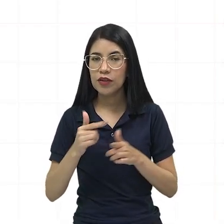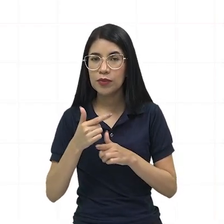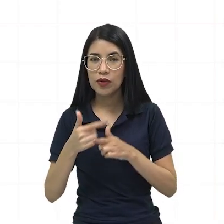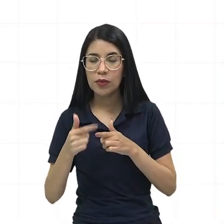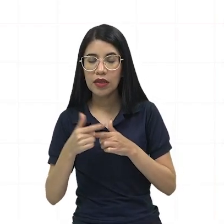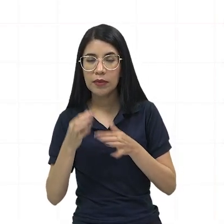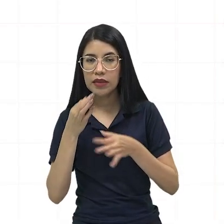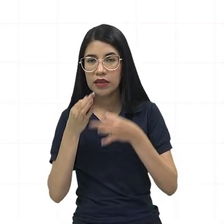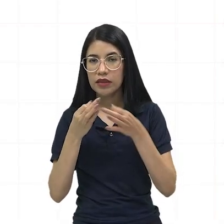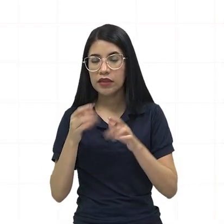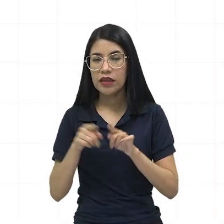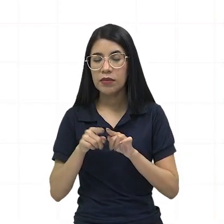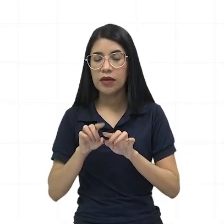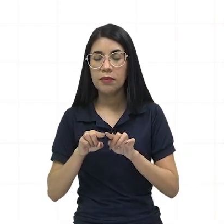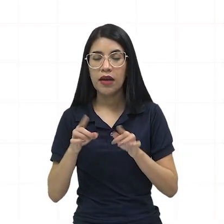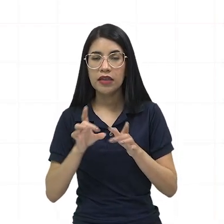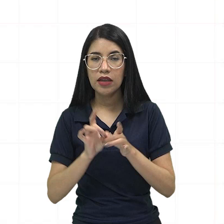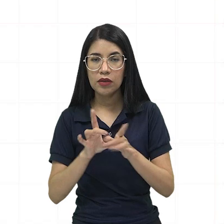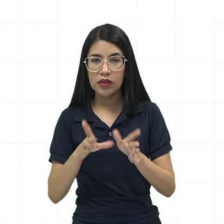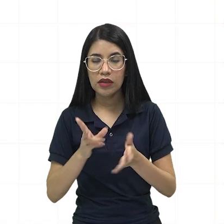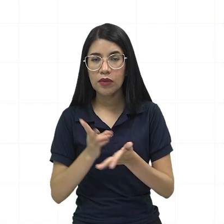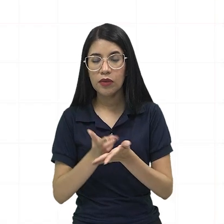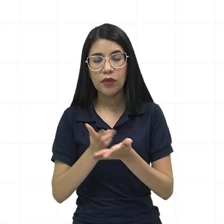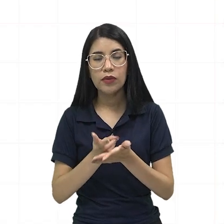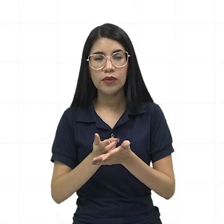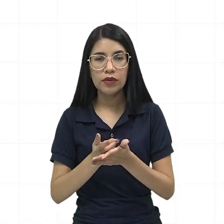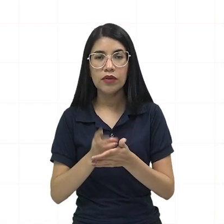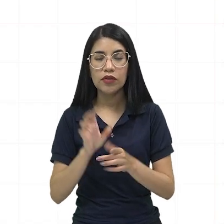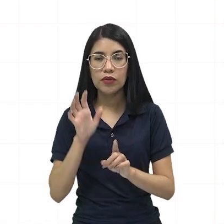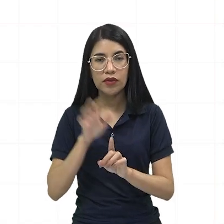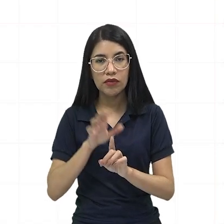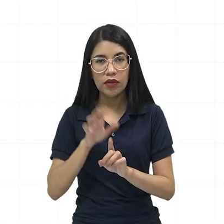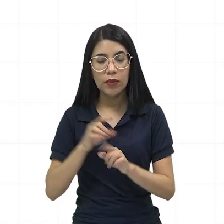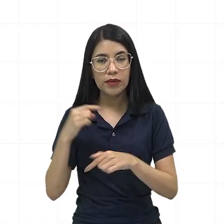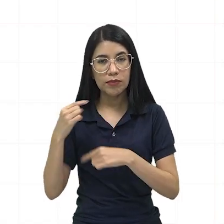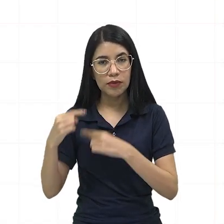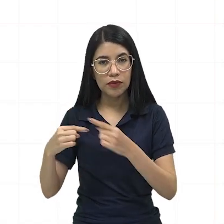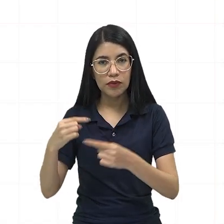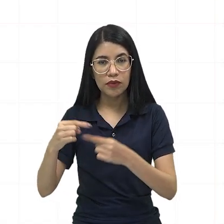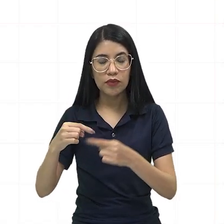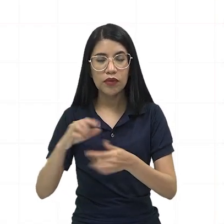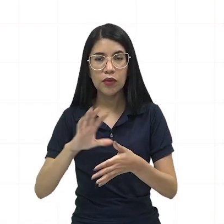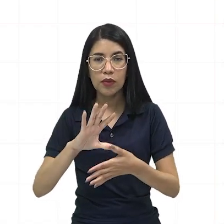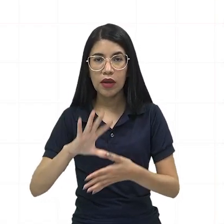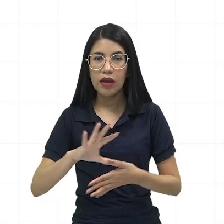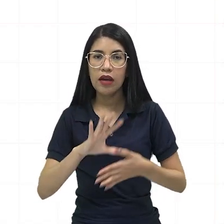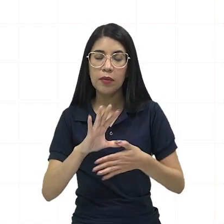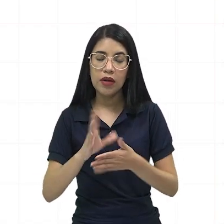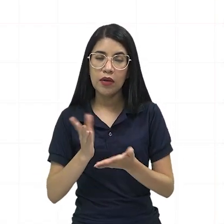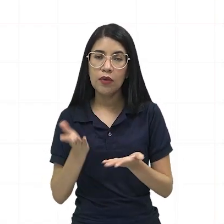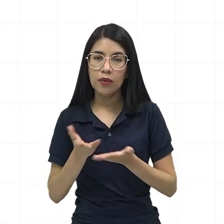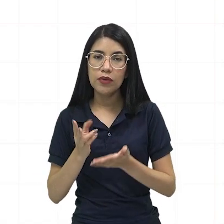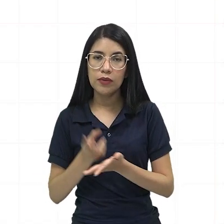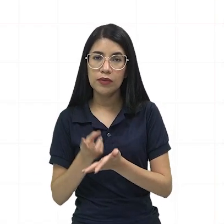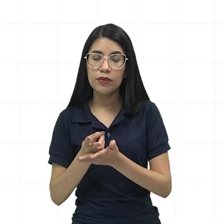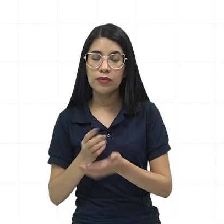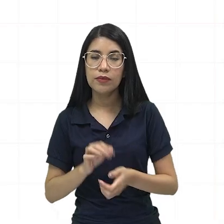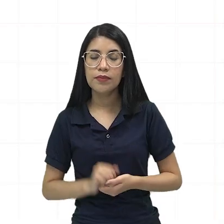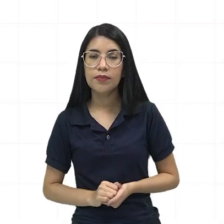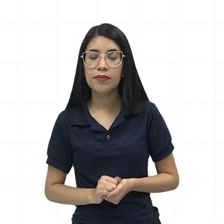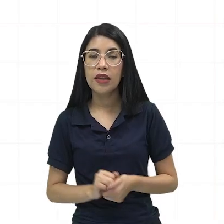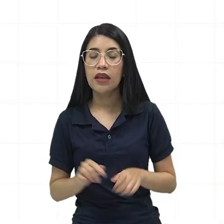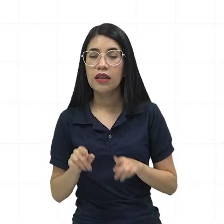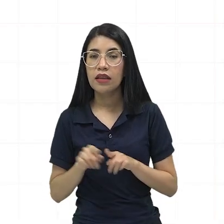a doutrina Monroe continua a influenciar as relações interamericanas até os dias de hoje. Inclusive,